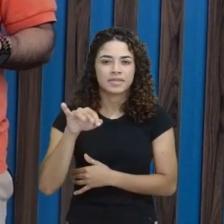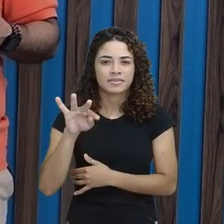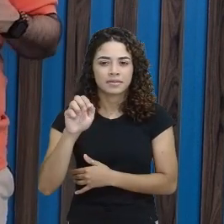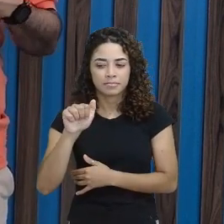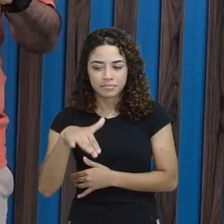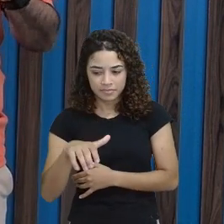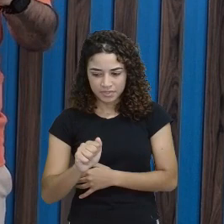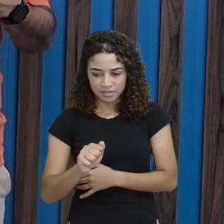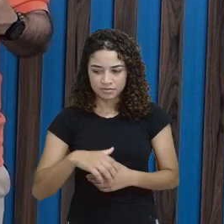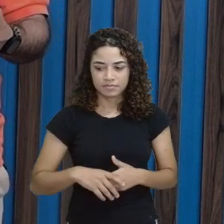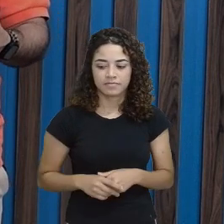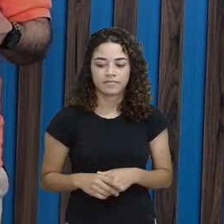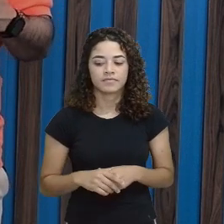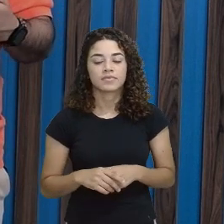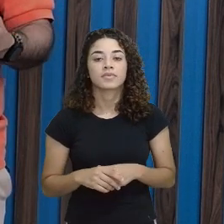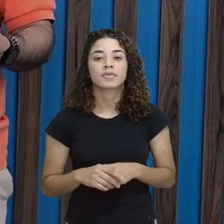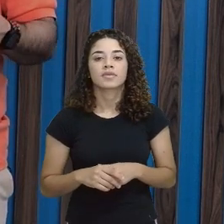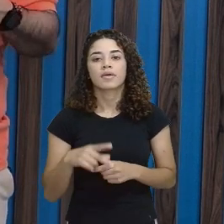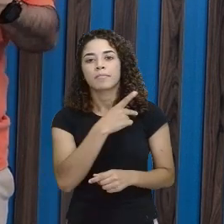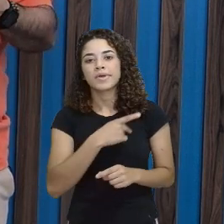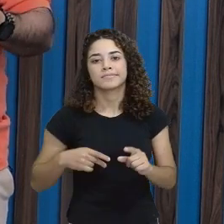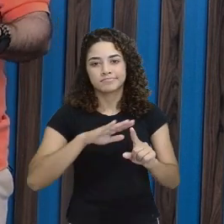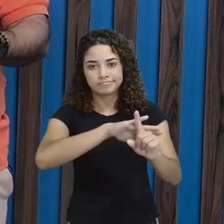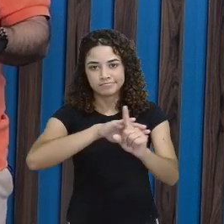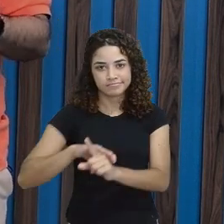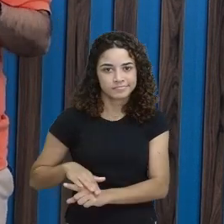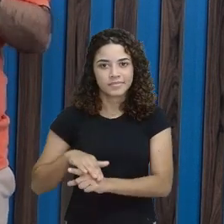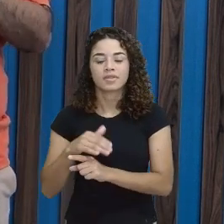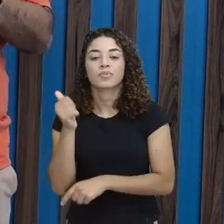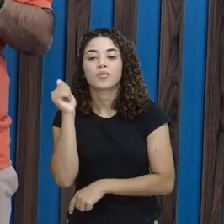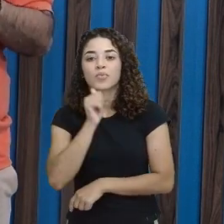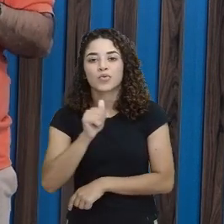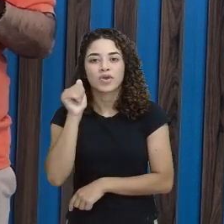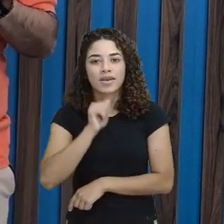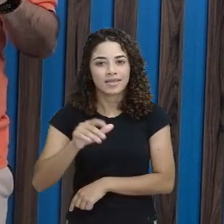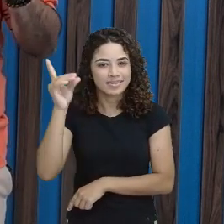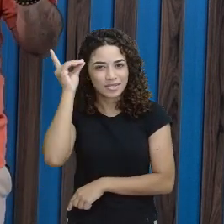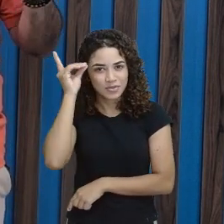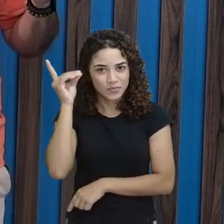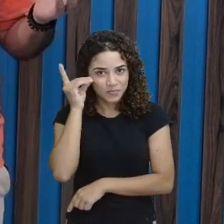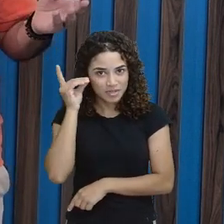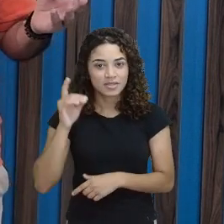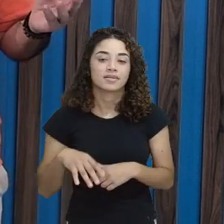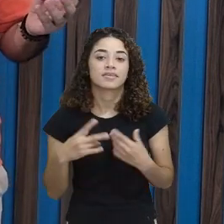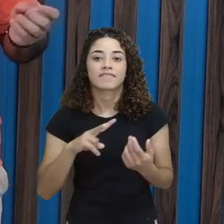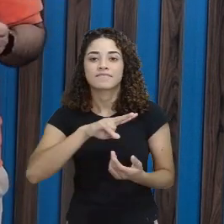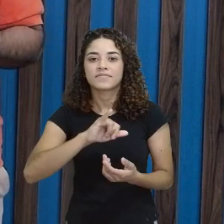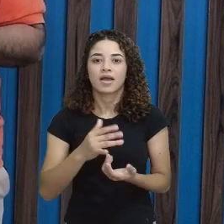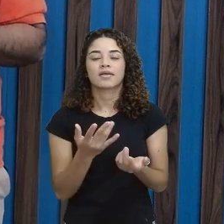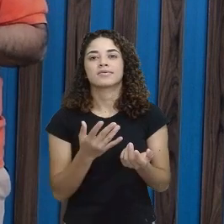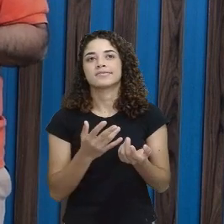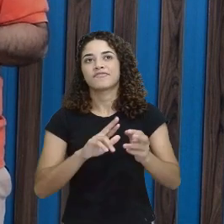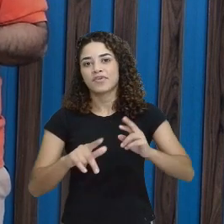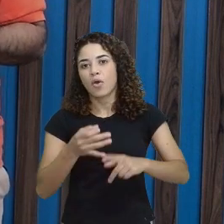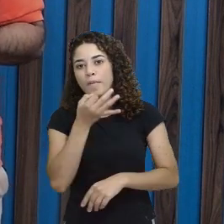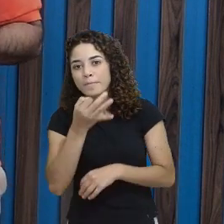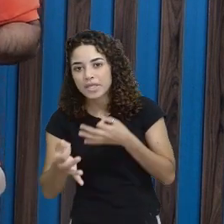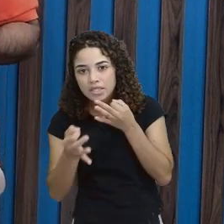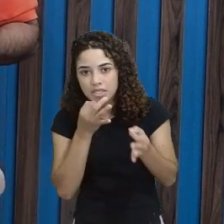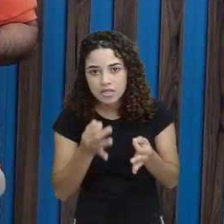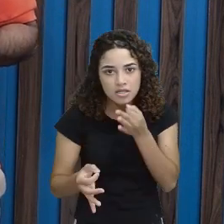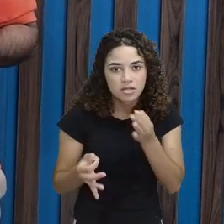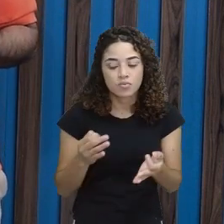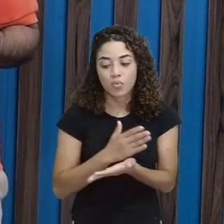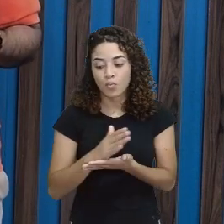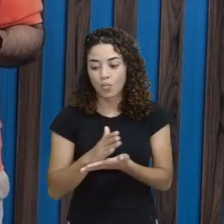diz, da presidenta eleita, né, Dilma Rousseff, que vai dividir também as opiniões, né, para um